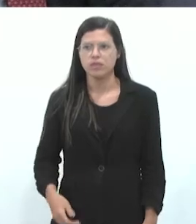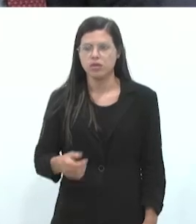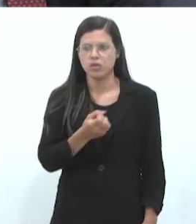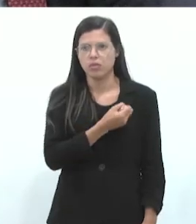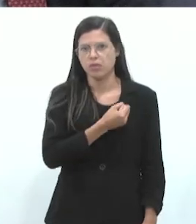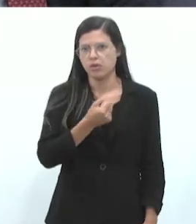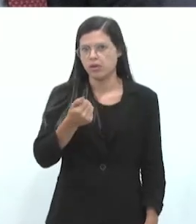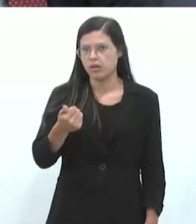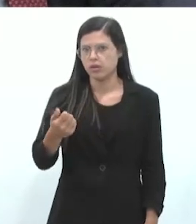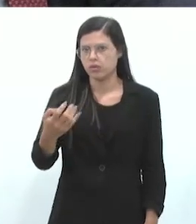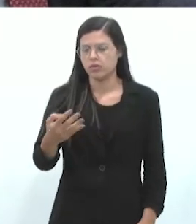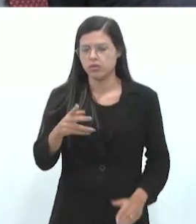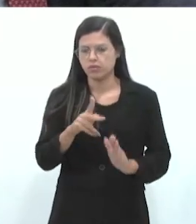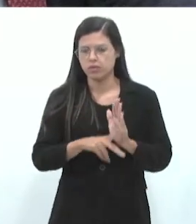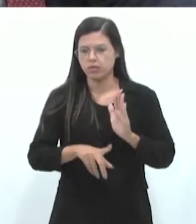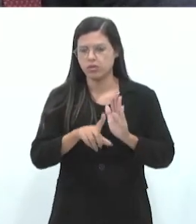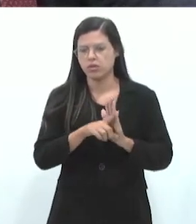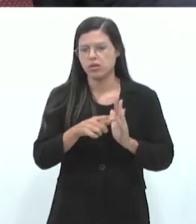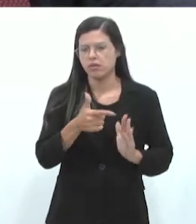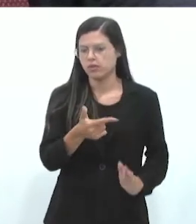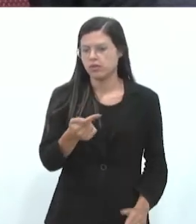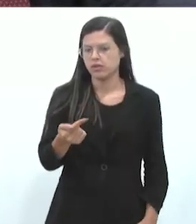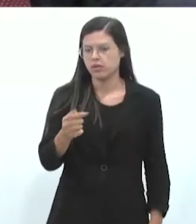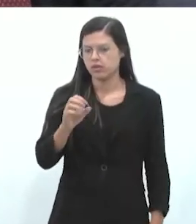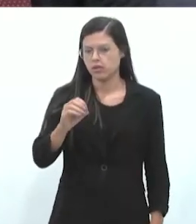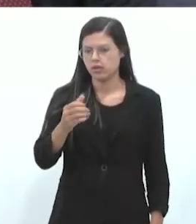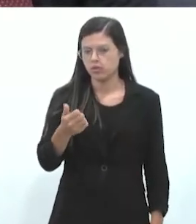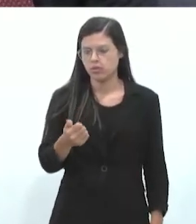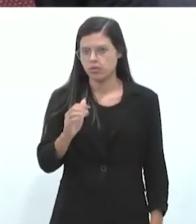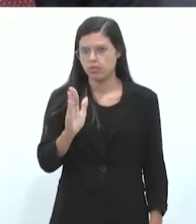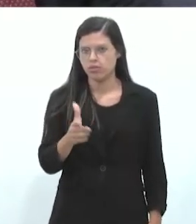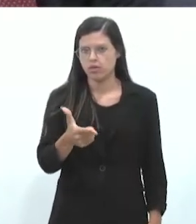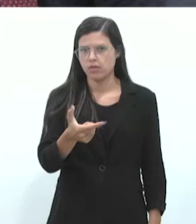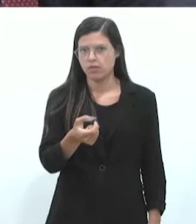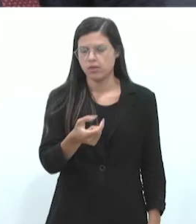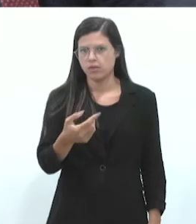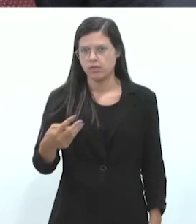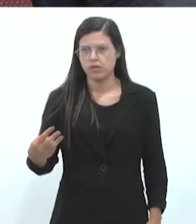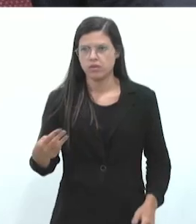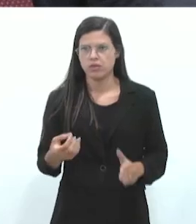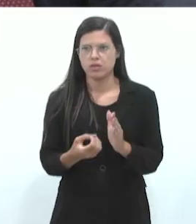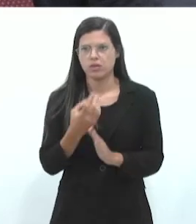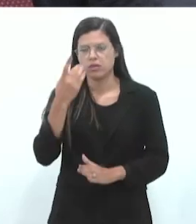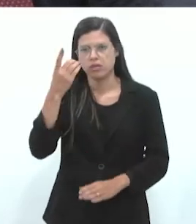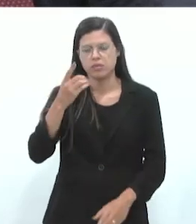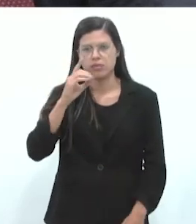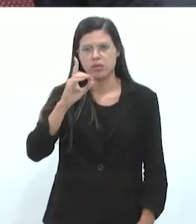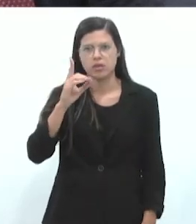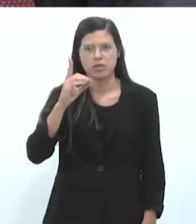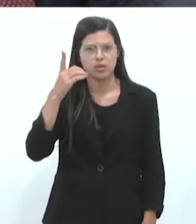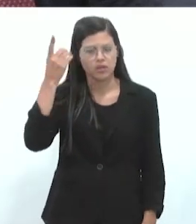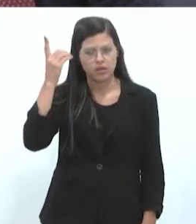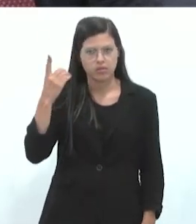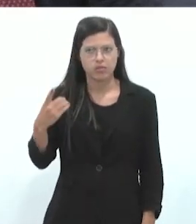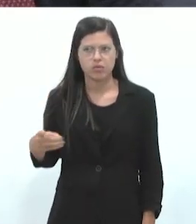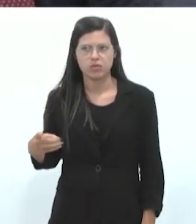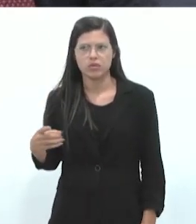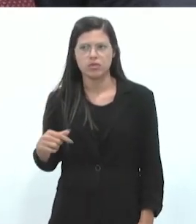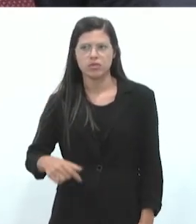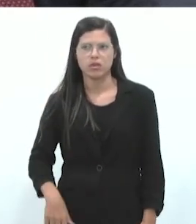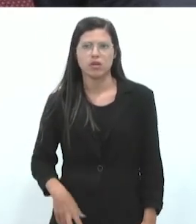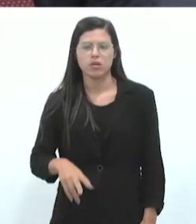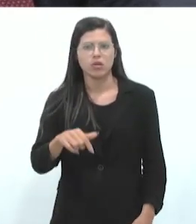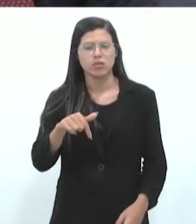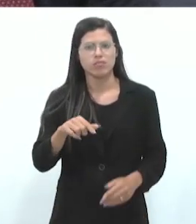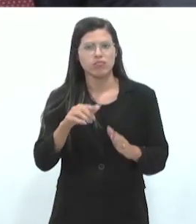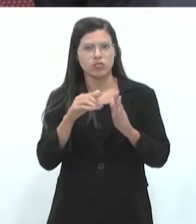pauta. Projeto de lei 2701 de 23, de autoria da deputada Dani Monteiro, que institui o mínimo vital de água